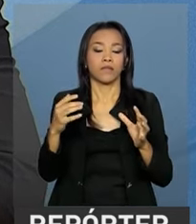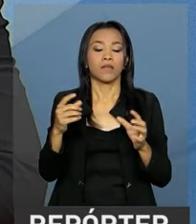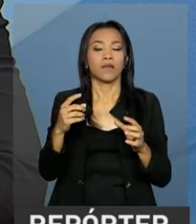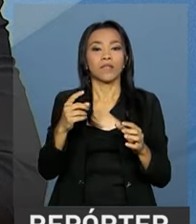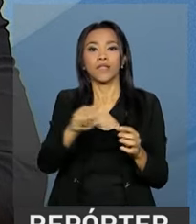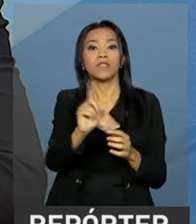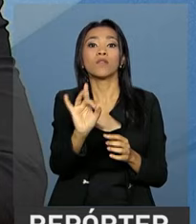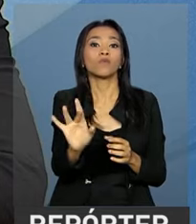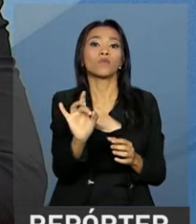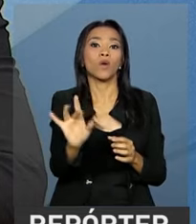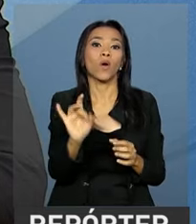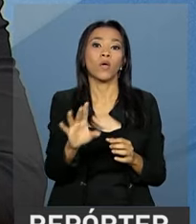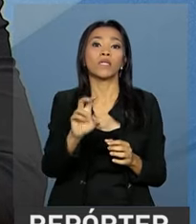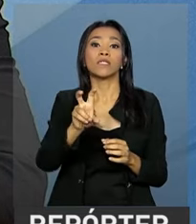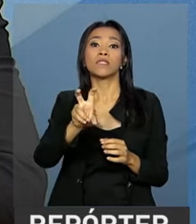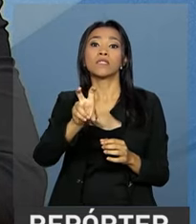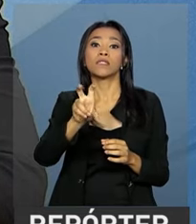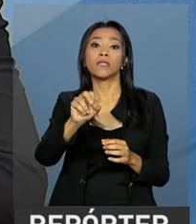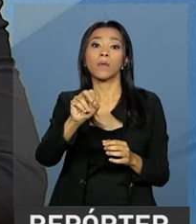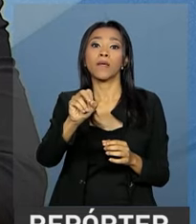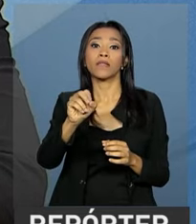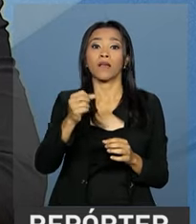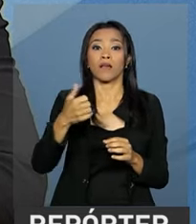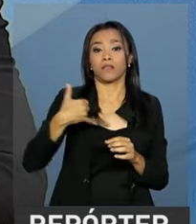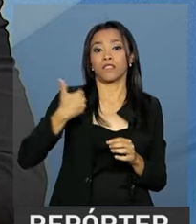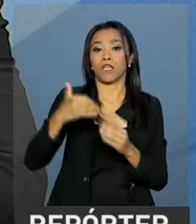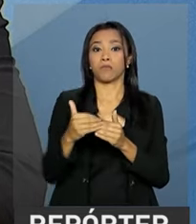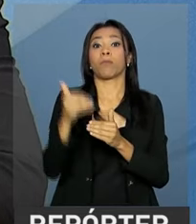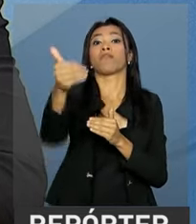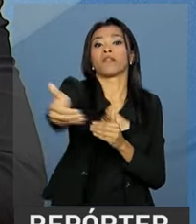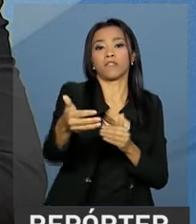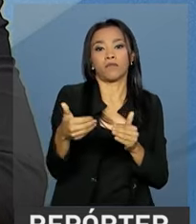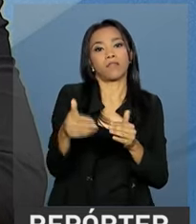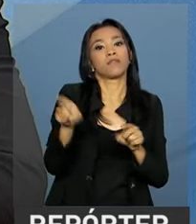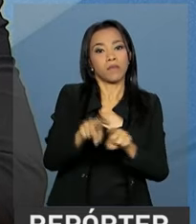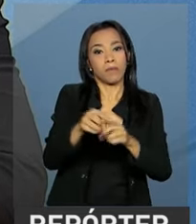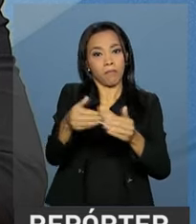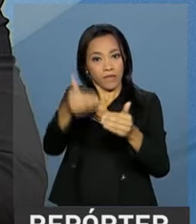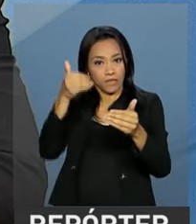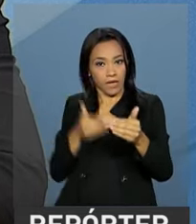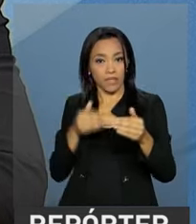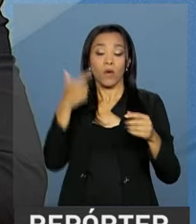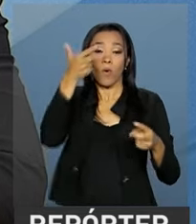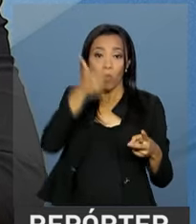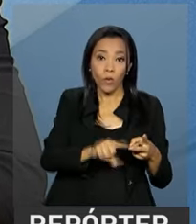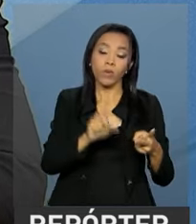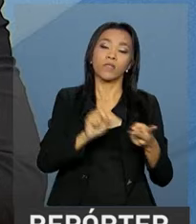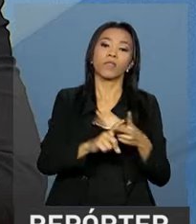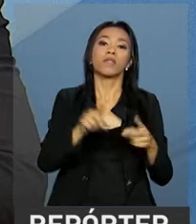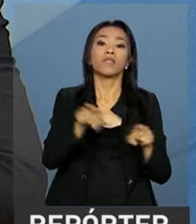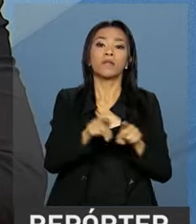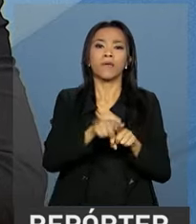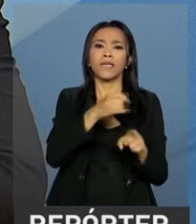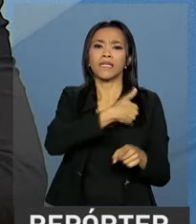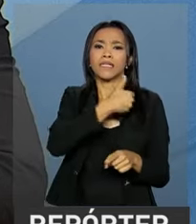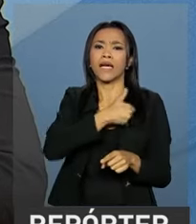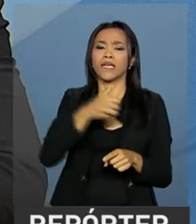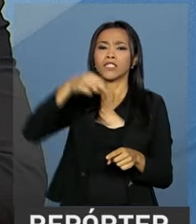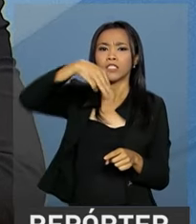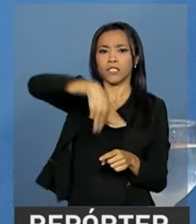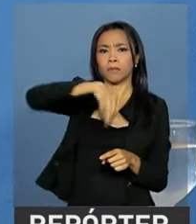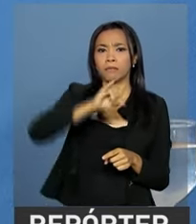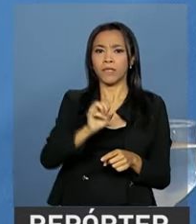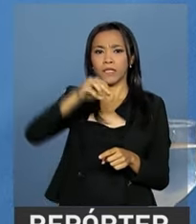não fique apenas 50 anos para frente ea outra questão é a viu a compatibilização entre idade mínima e tempo de